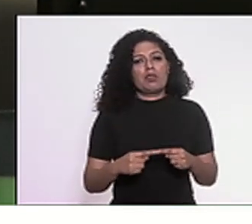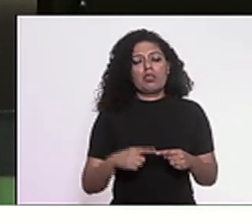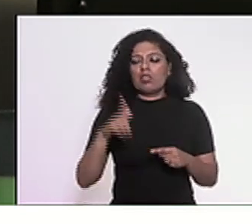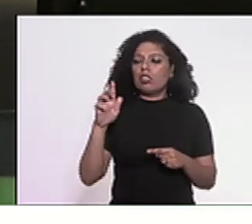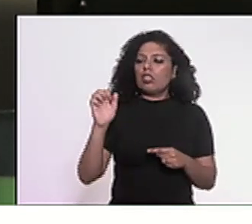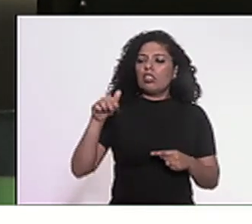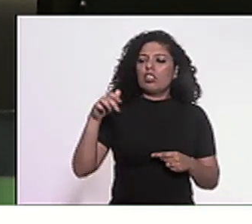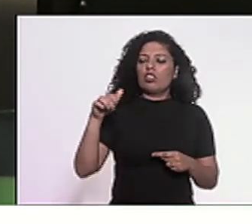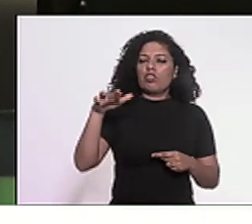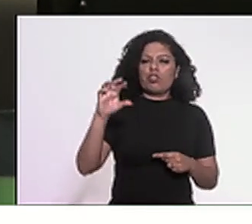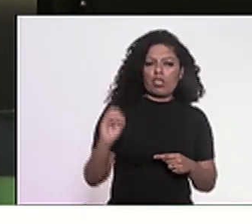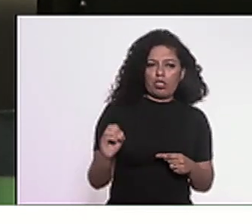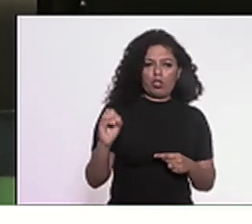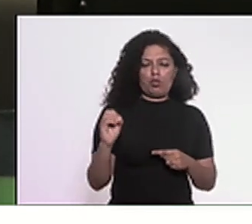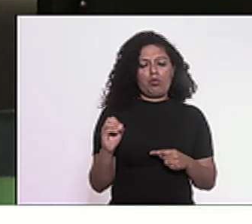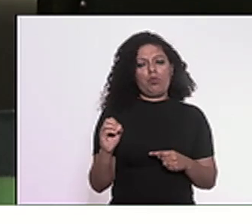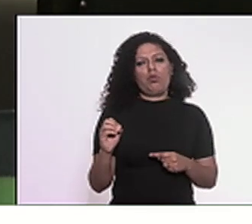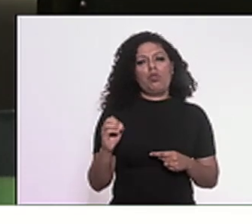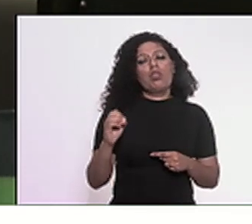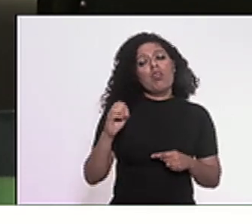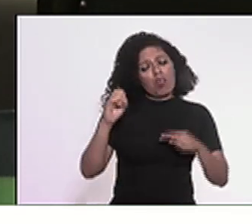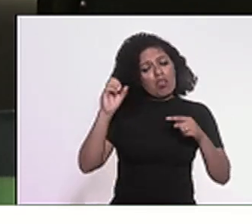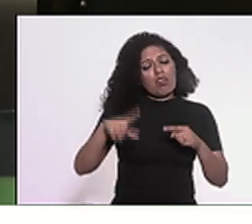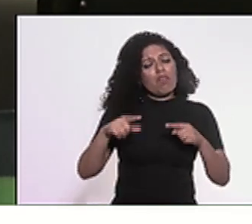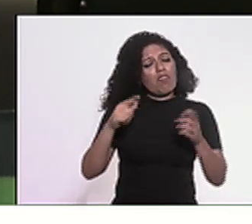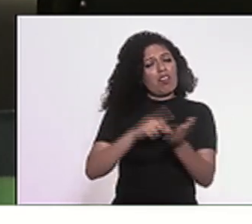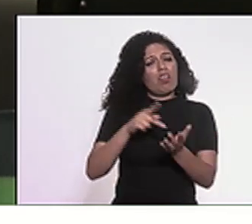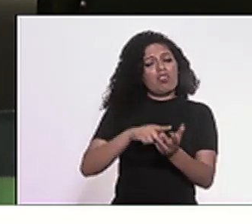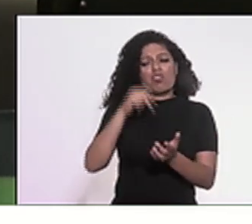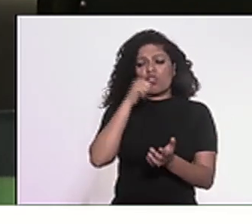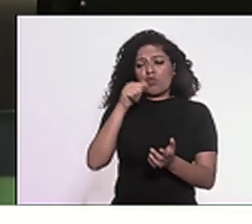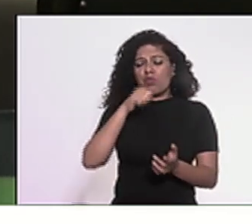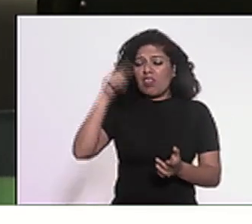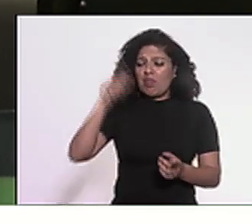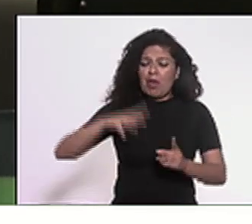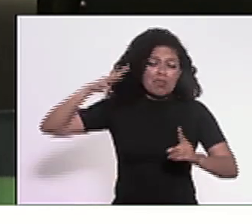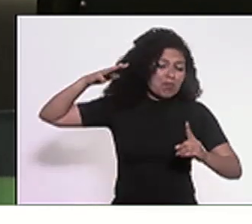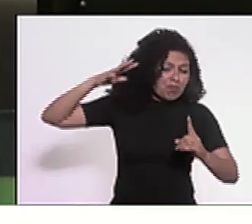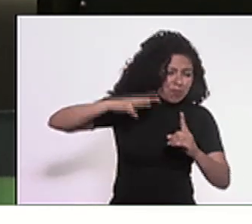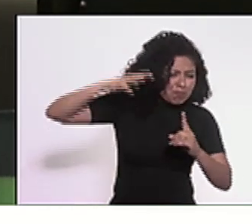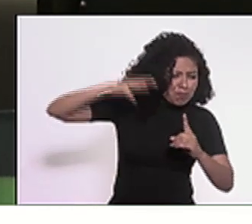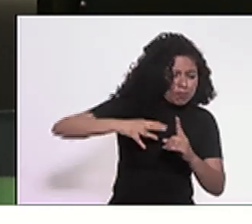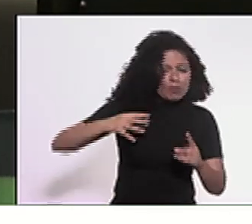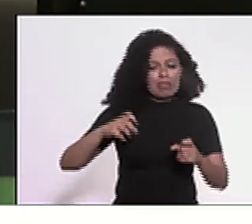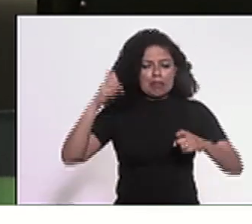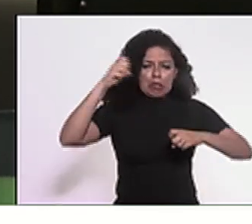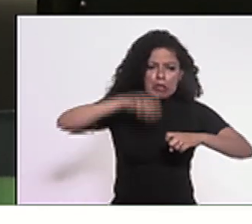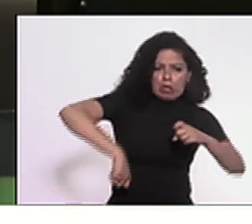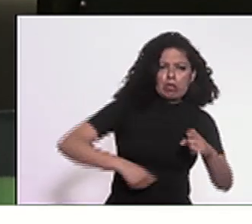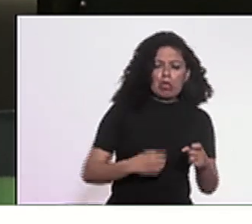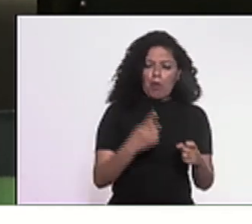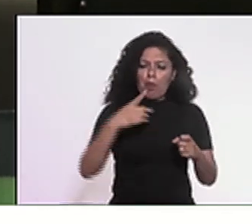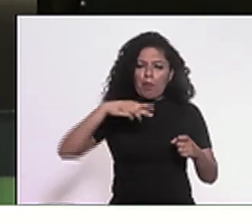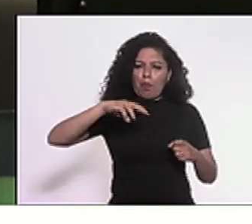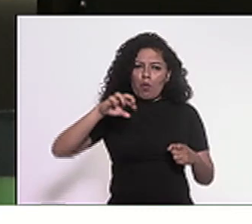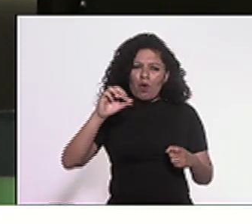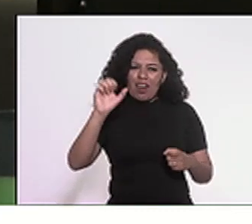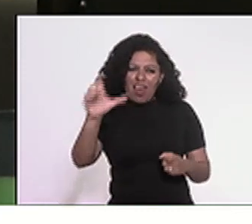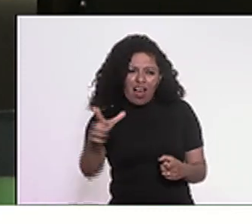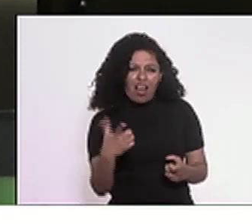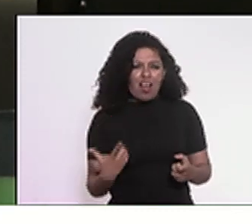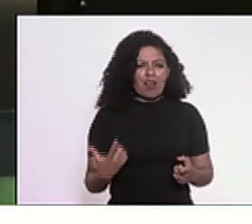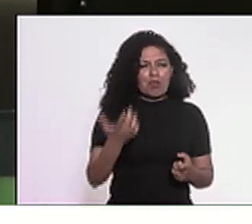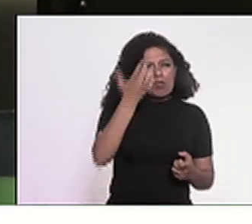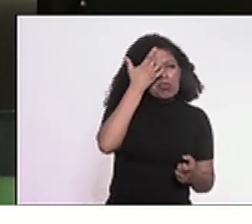gênero, e realmente as mulheres são as que mais sofrem assédio das diversas formas, seja assédio sexual ou assédio moral. E